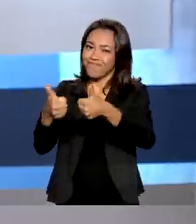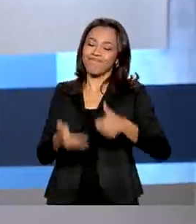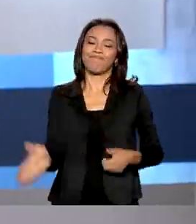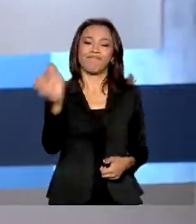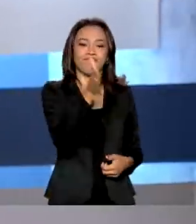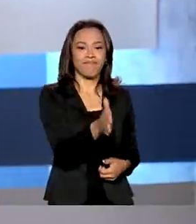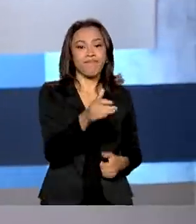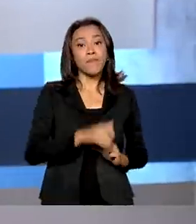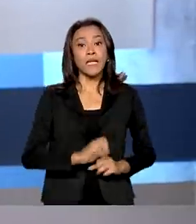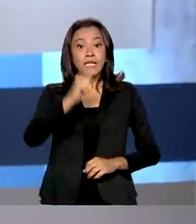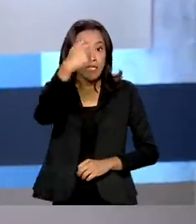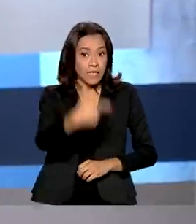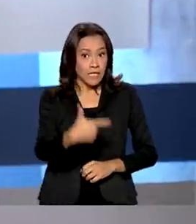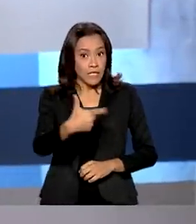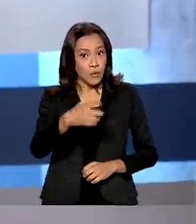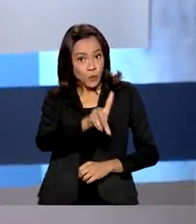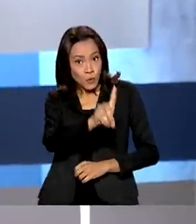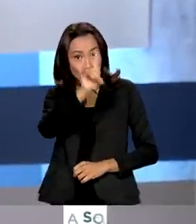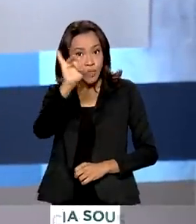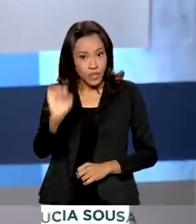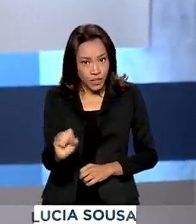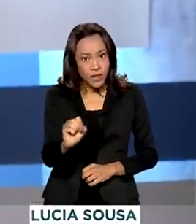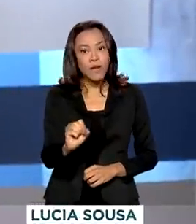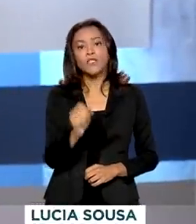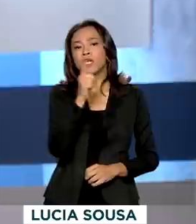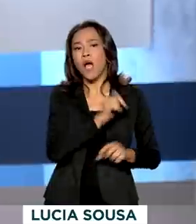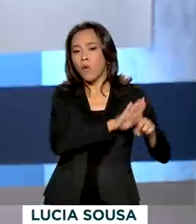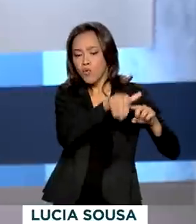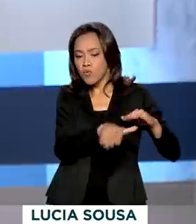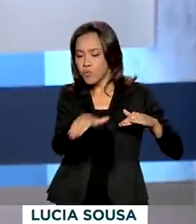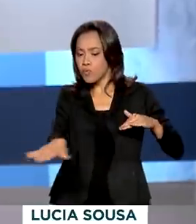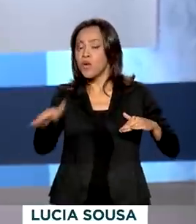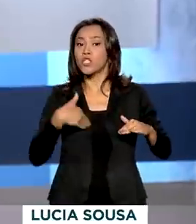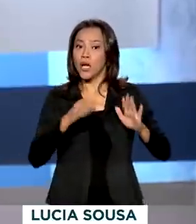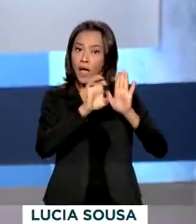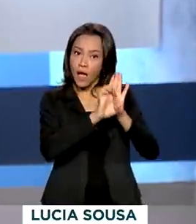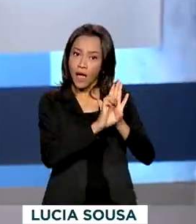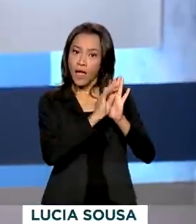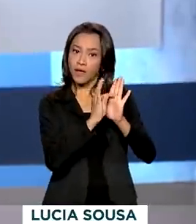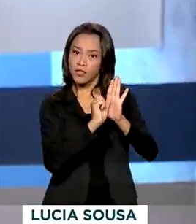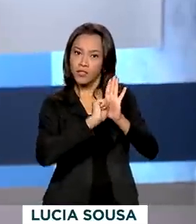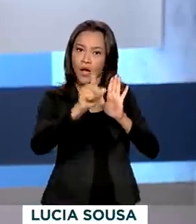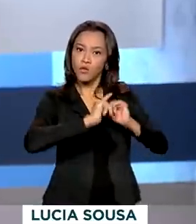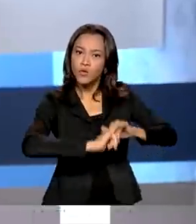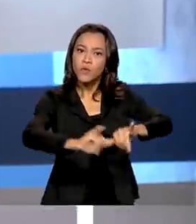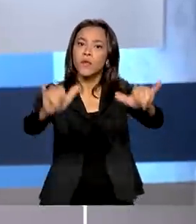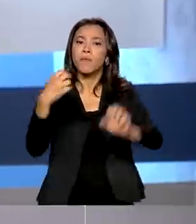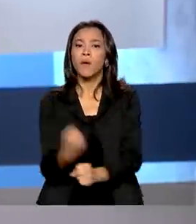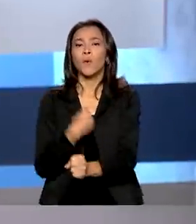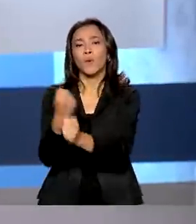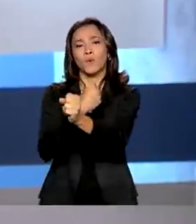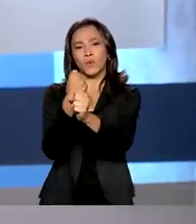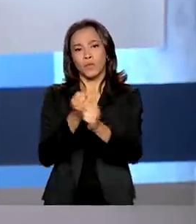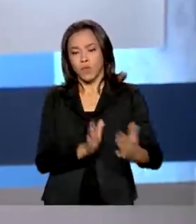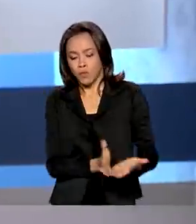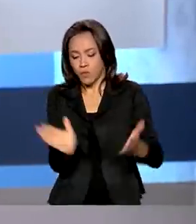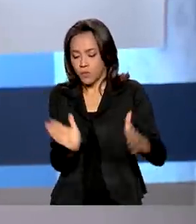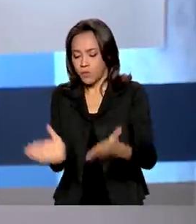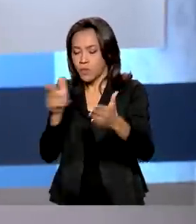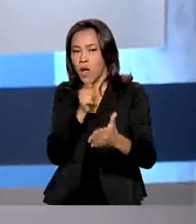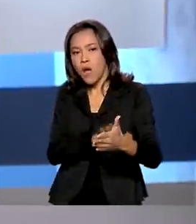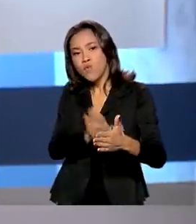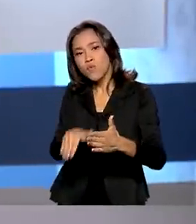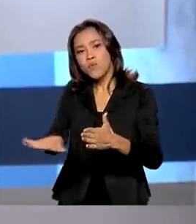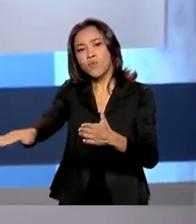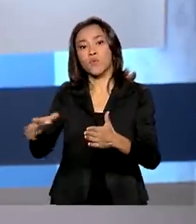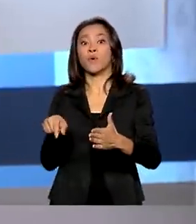e olha no 2º dia da Jornada das águas foi lançado o edital para a construção do canal do sertão baiano com 330